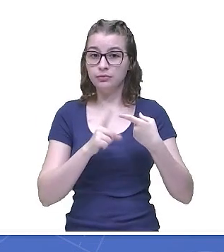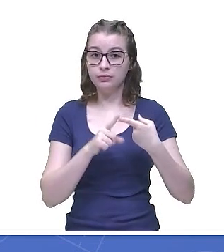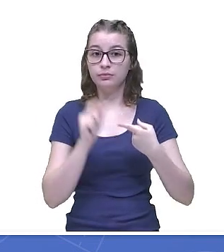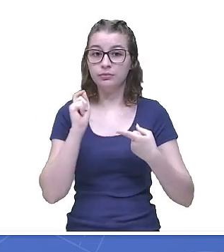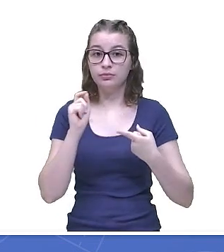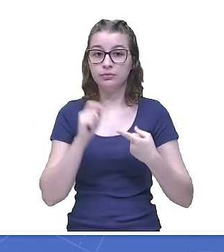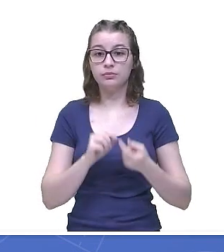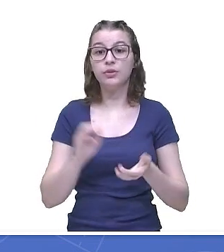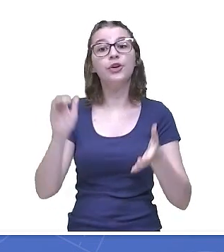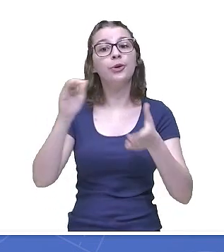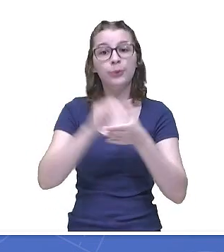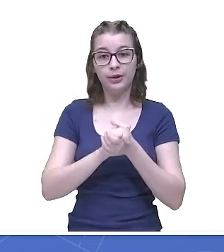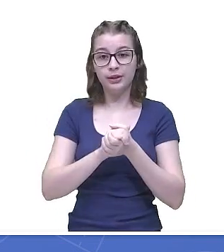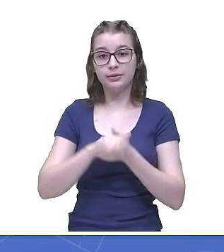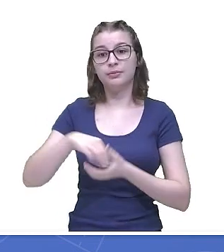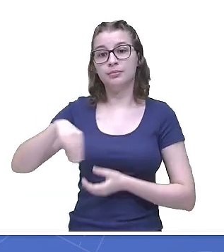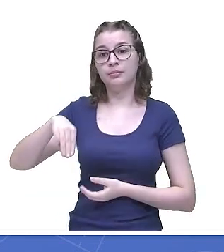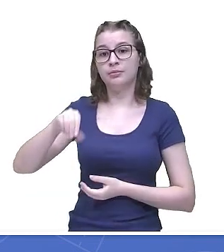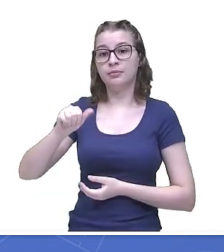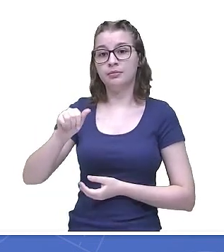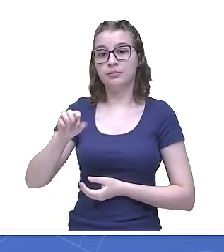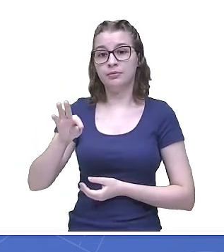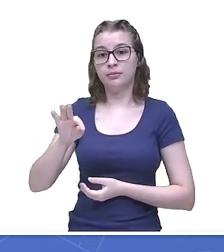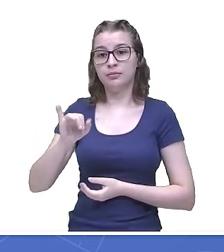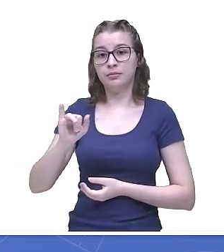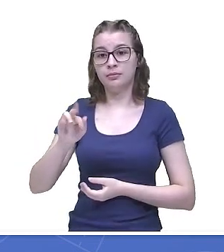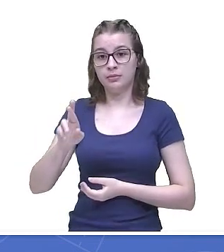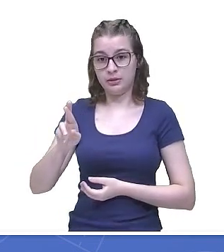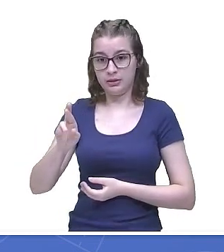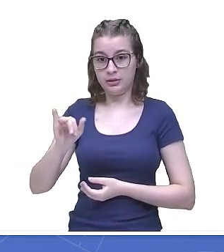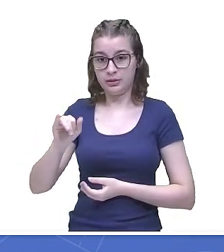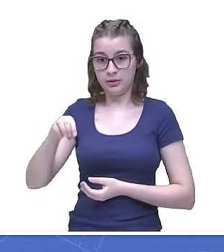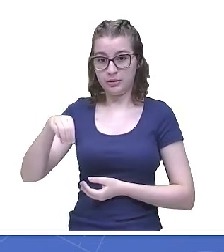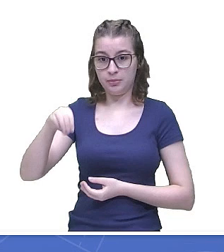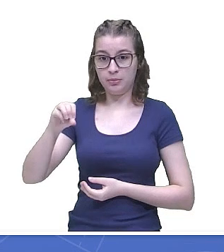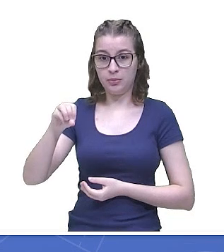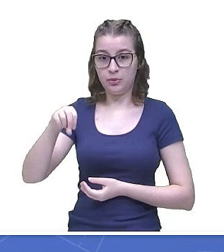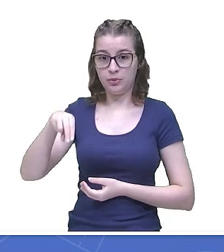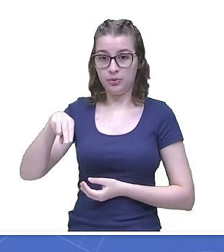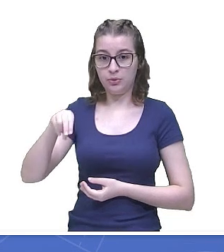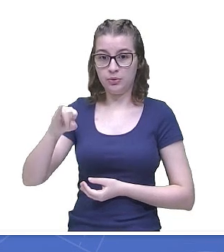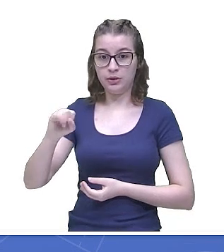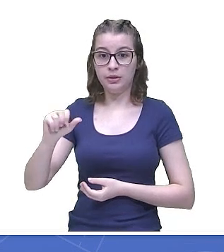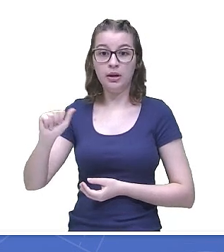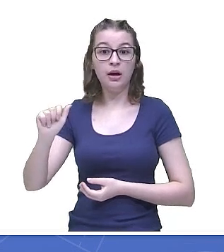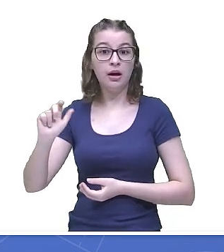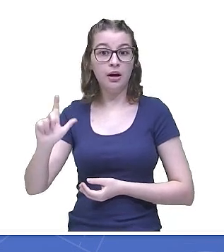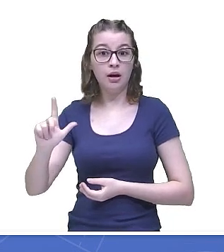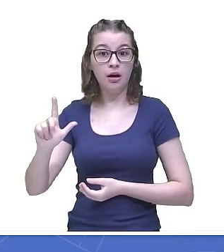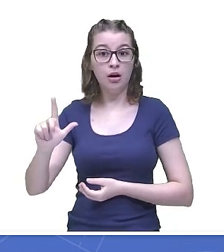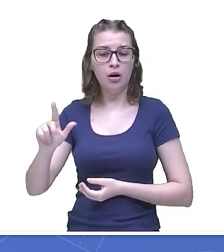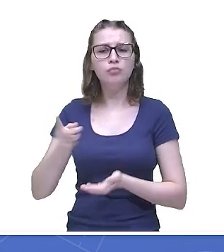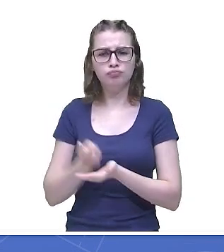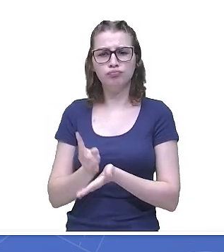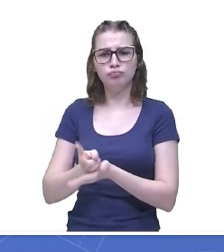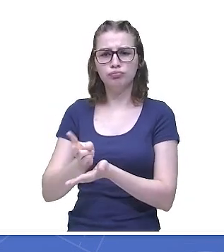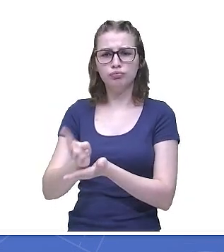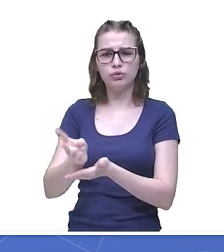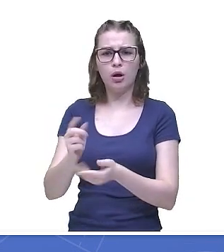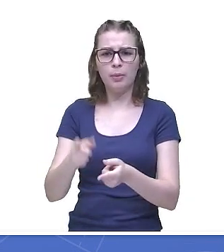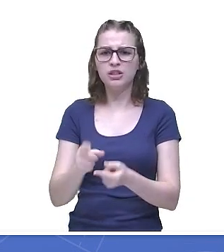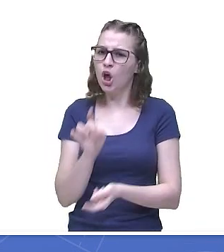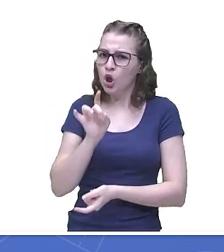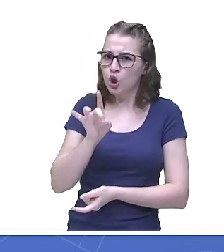matrimonial. A família matrimonial não deixou de existir, ela existe, né? mas ela não é a única maneira de